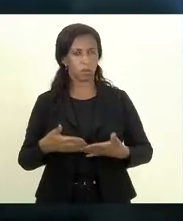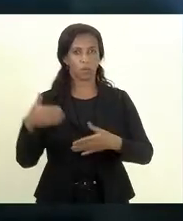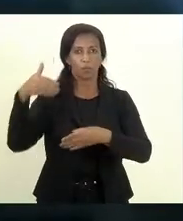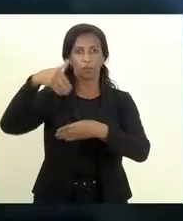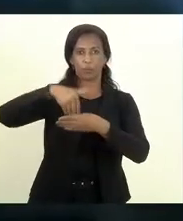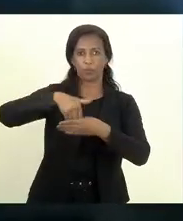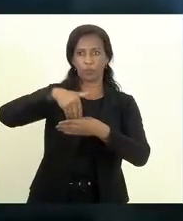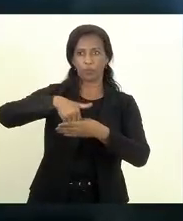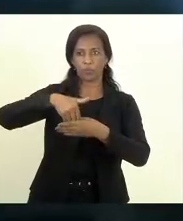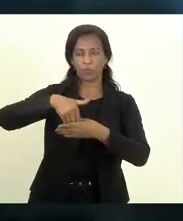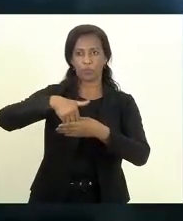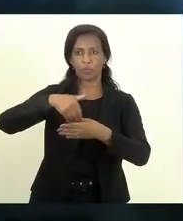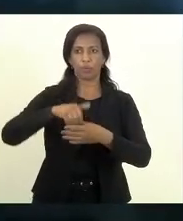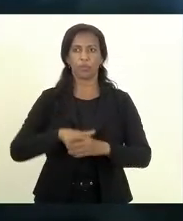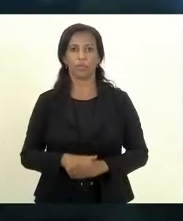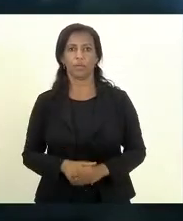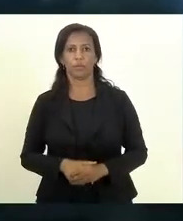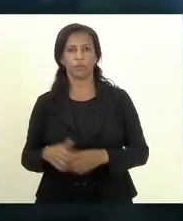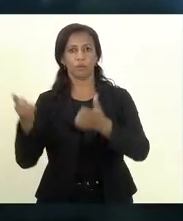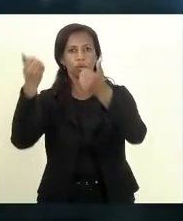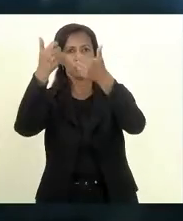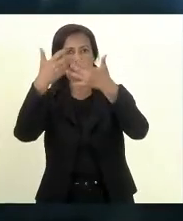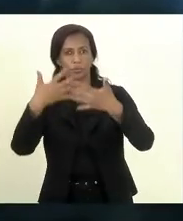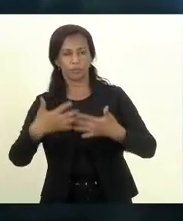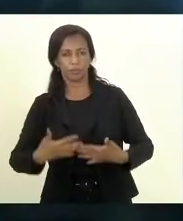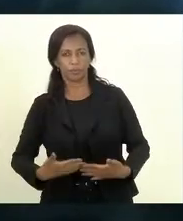e a explicação do nosso presidente